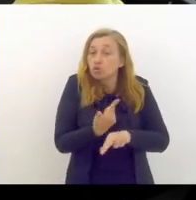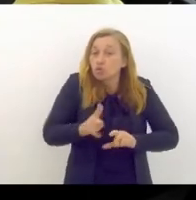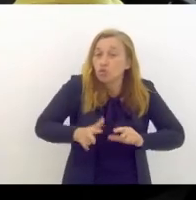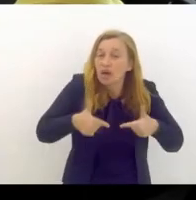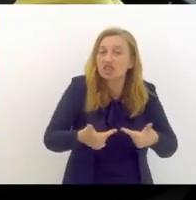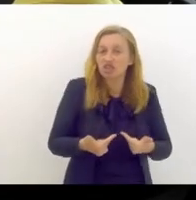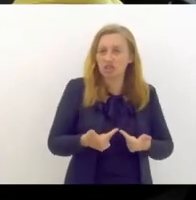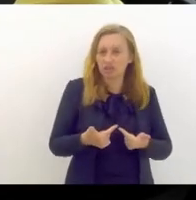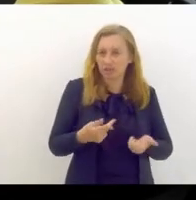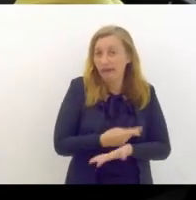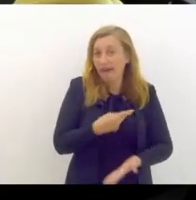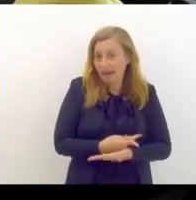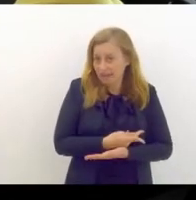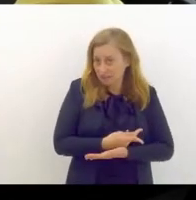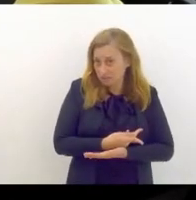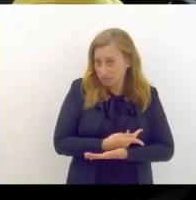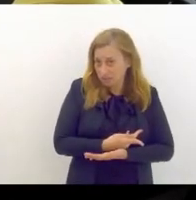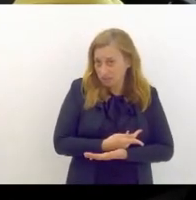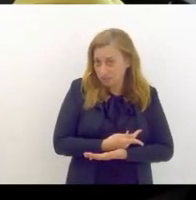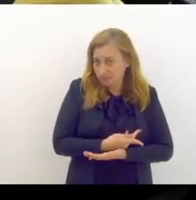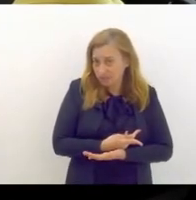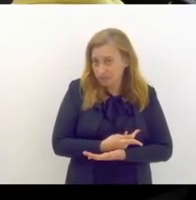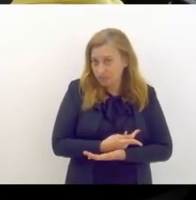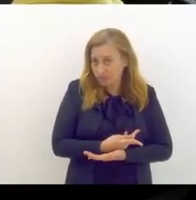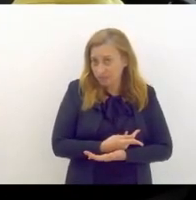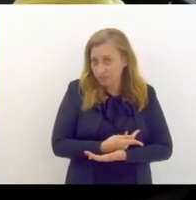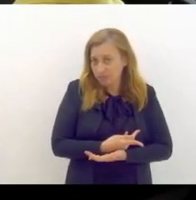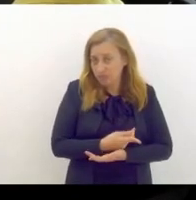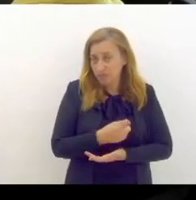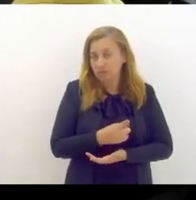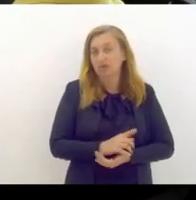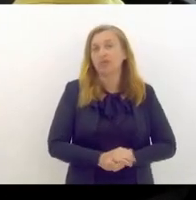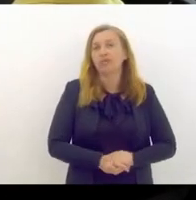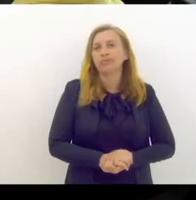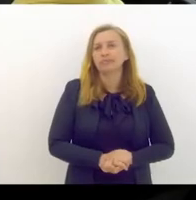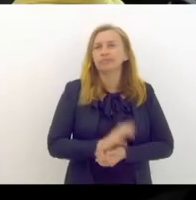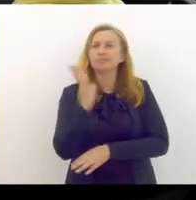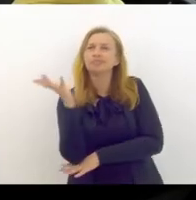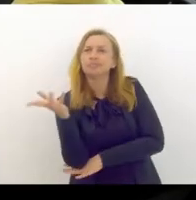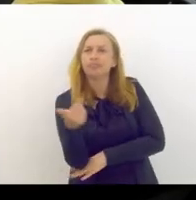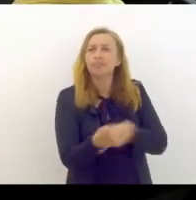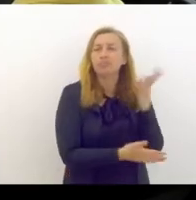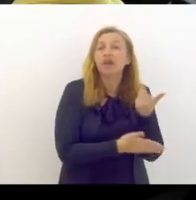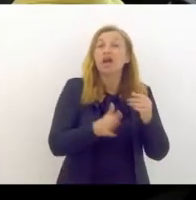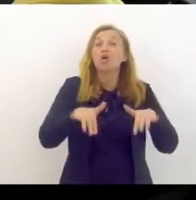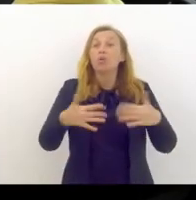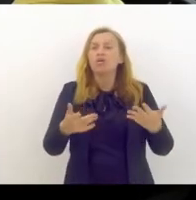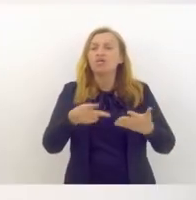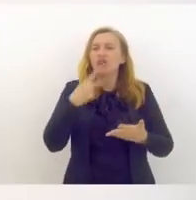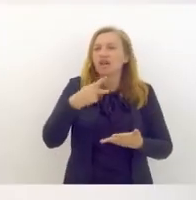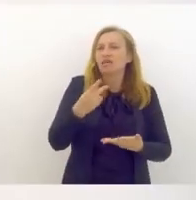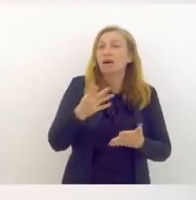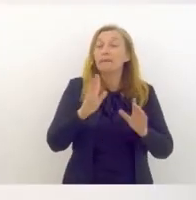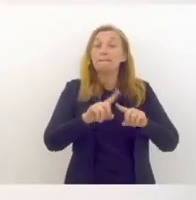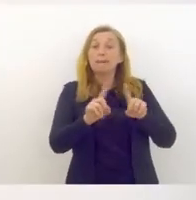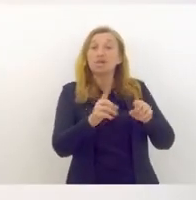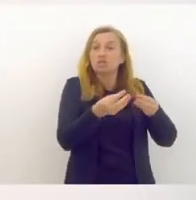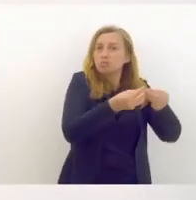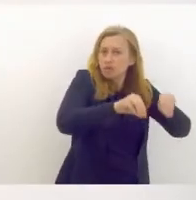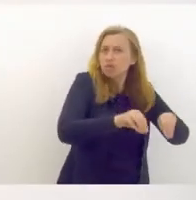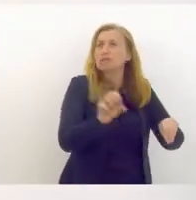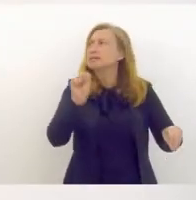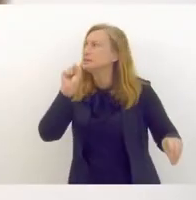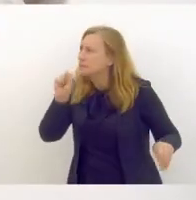ações de forma irresponsável para com o meio ambiente. Aí, quando a gente fala, ah, mas e o prejuízo?